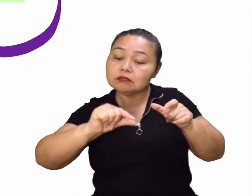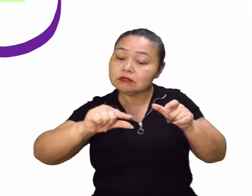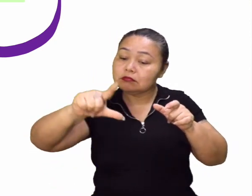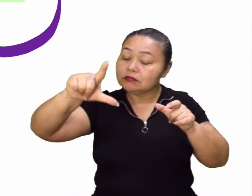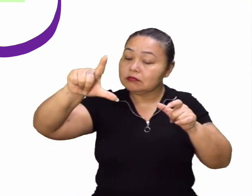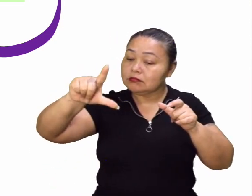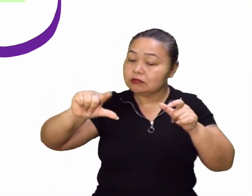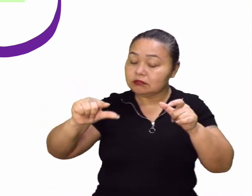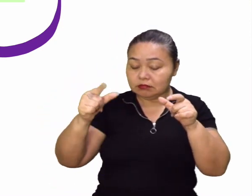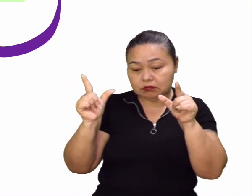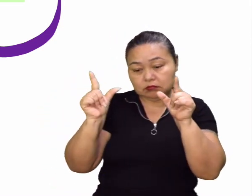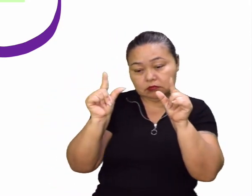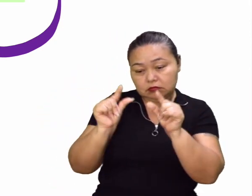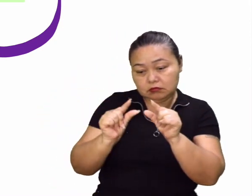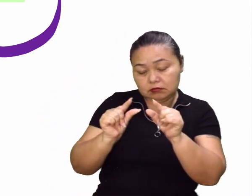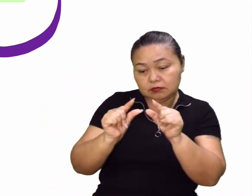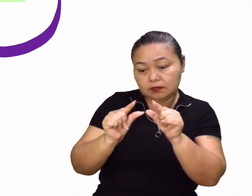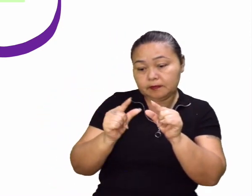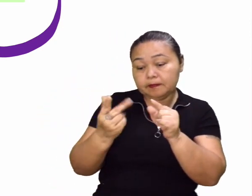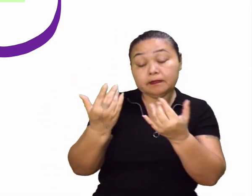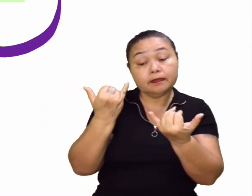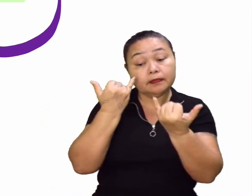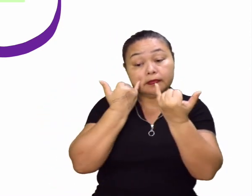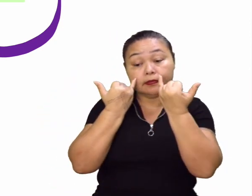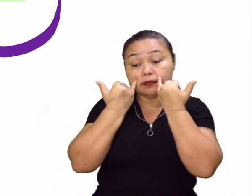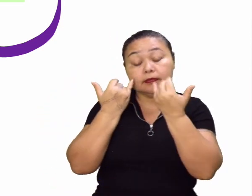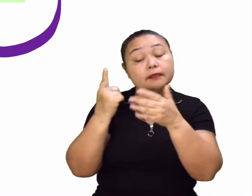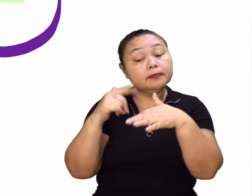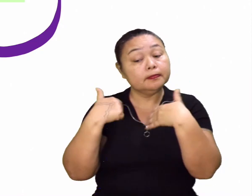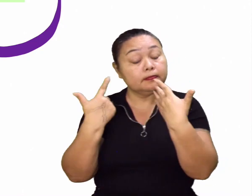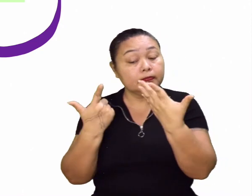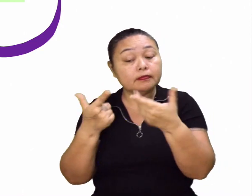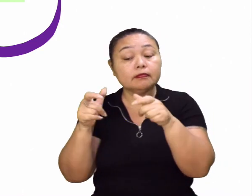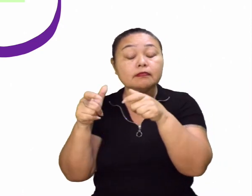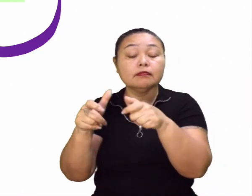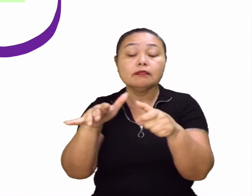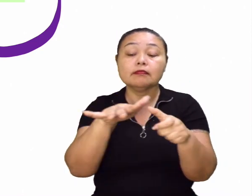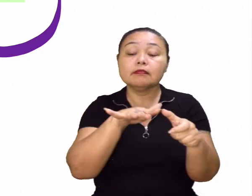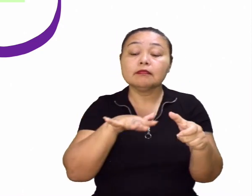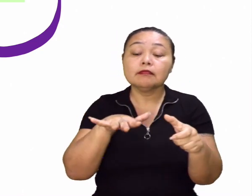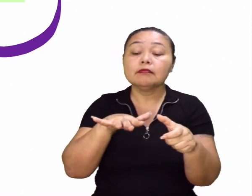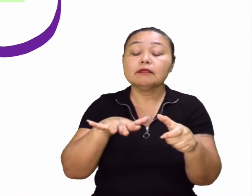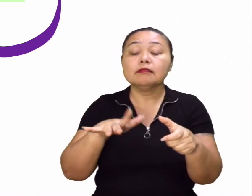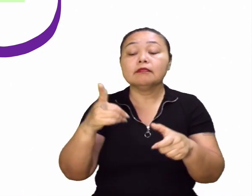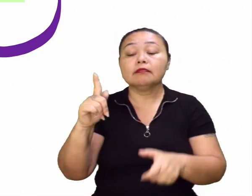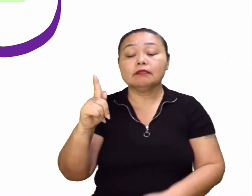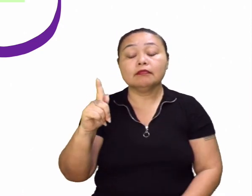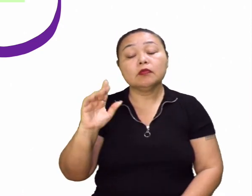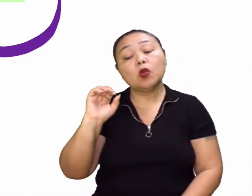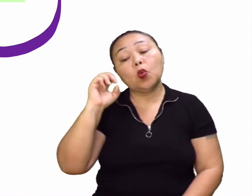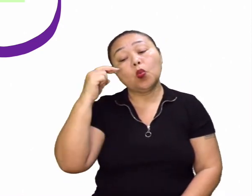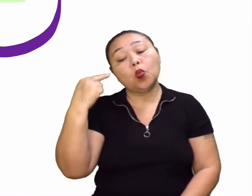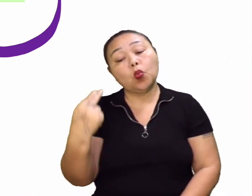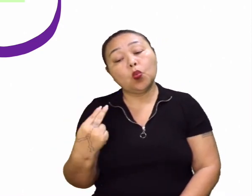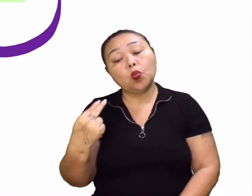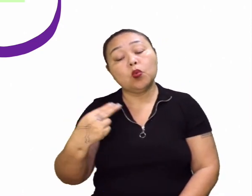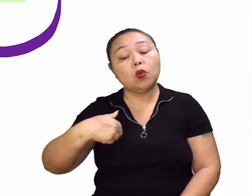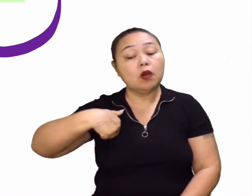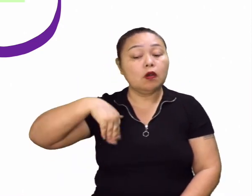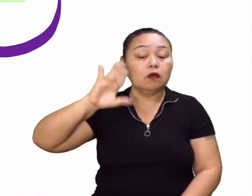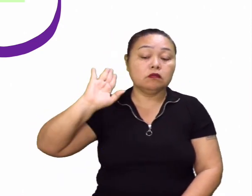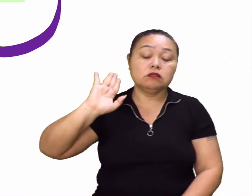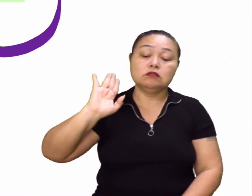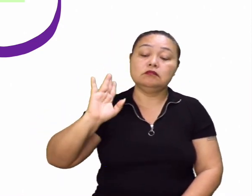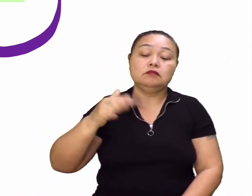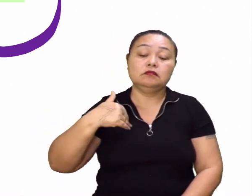Se é um mapa pequeno, que se nos traz muita informação de uma certa espaço geográfico, ou ele é maior, né? Tem uma